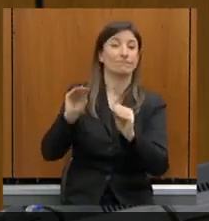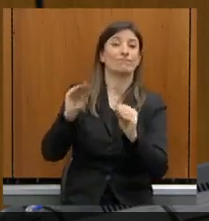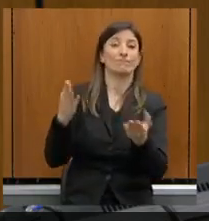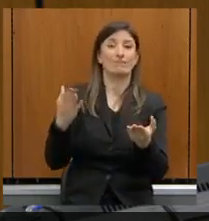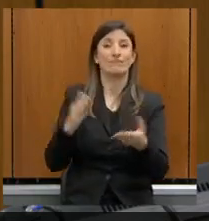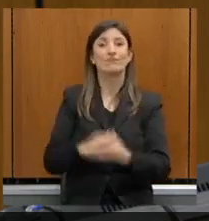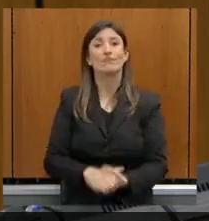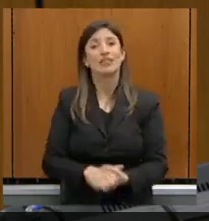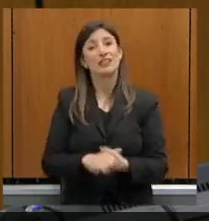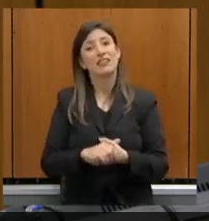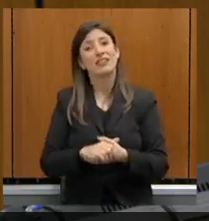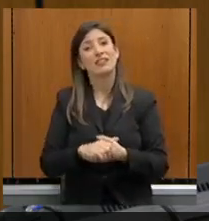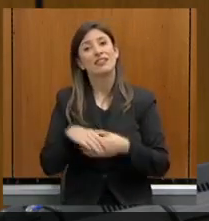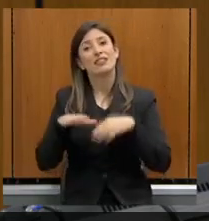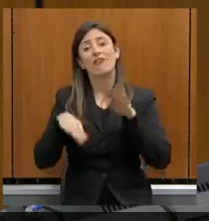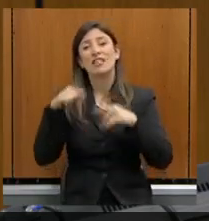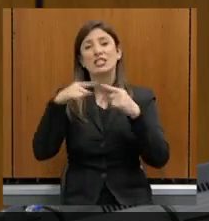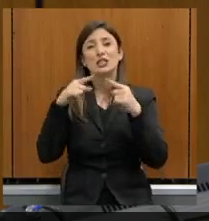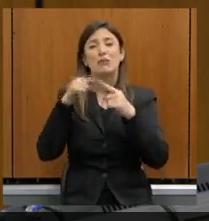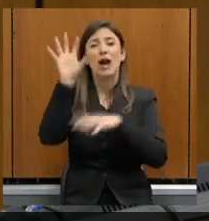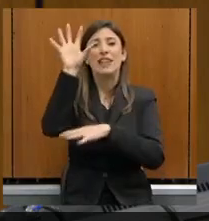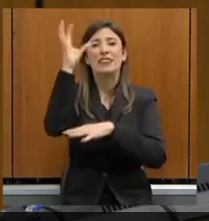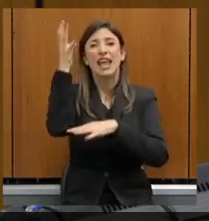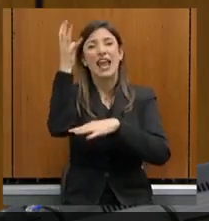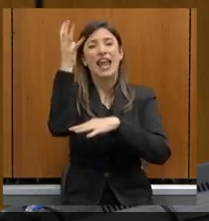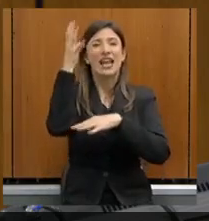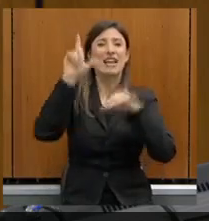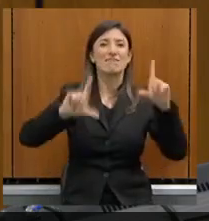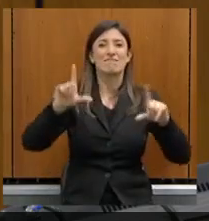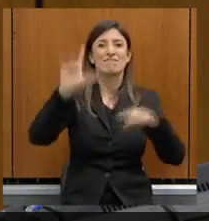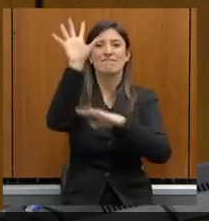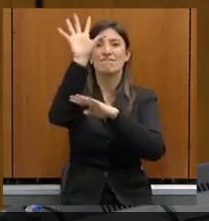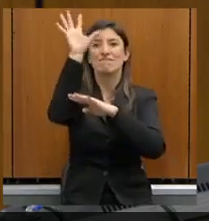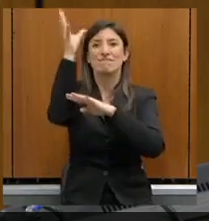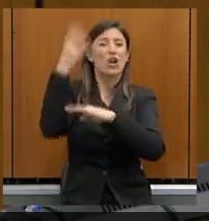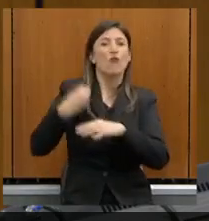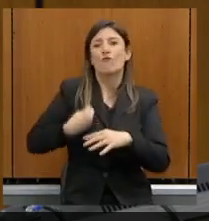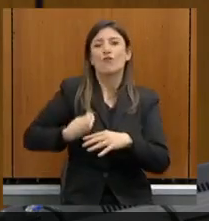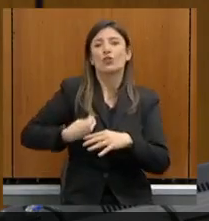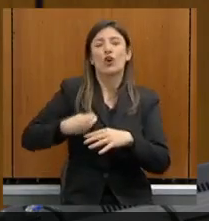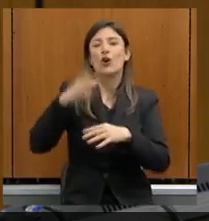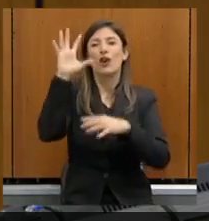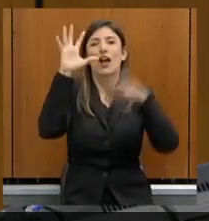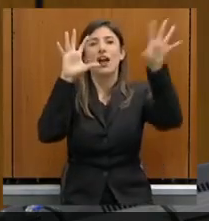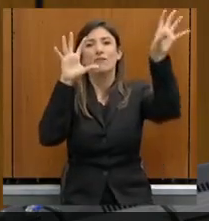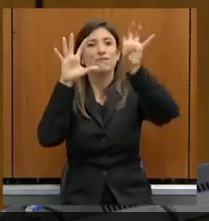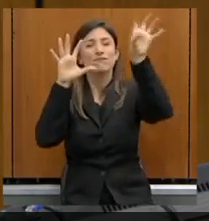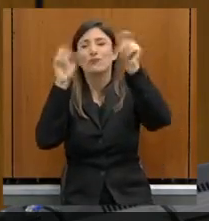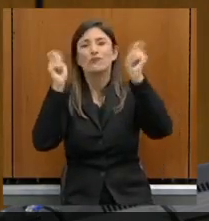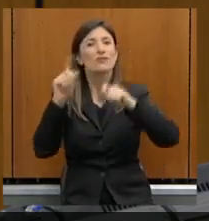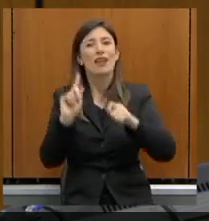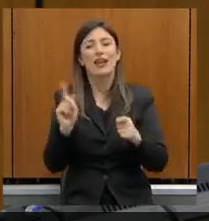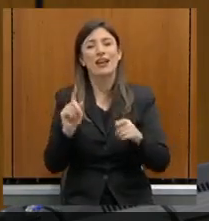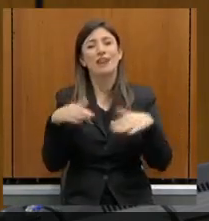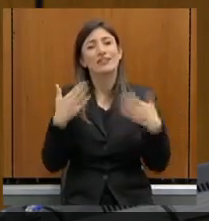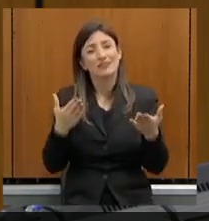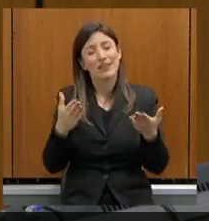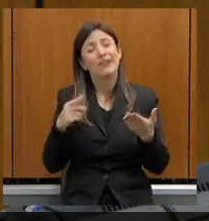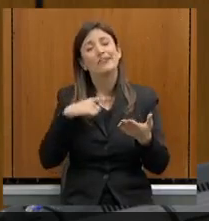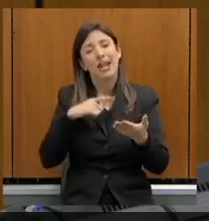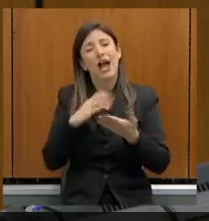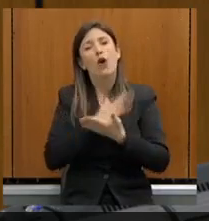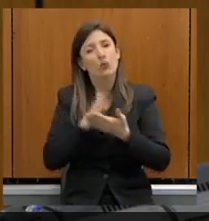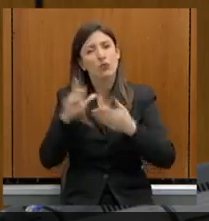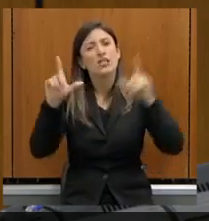já não atende mais à modernidade, então, esses equipamentos já ficaram obsoletos, mas também